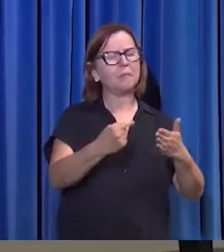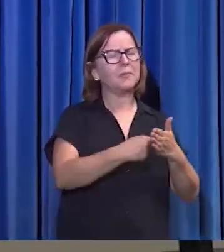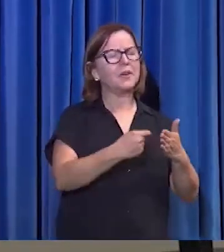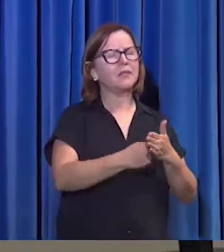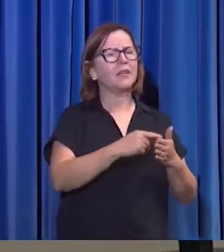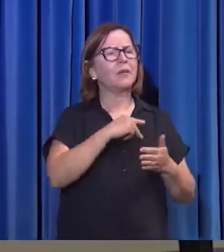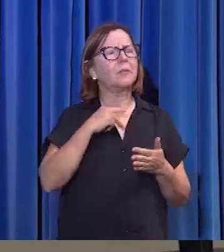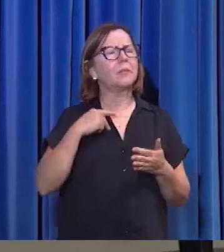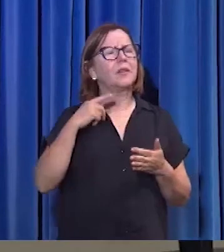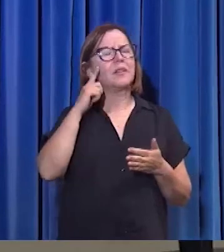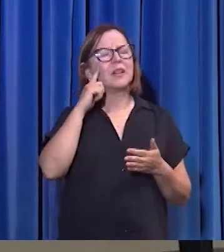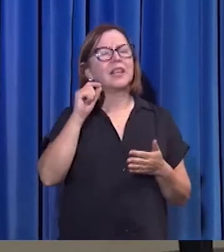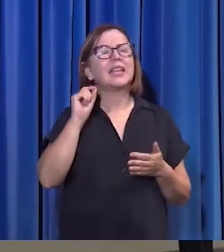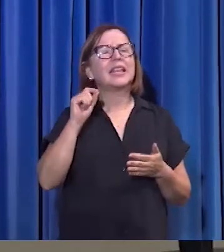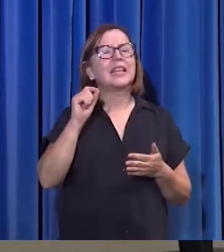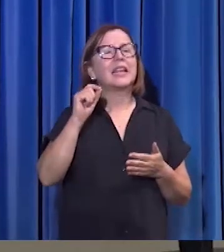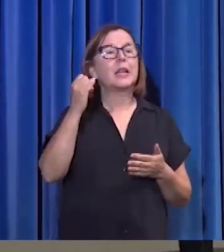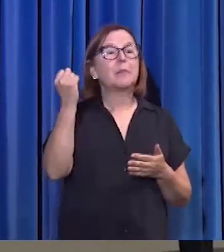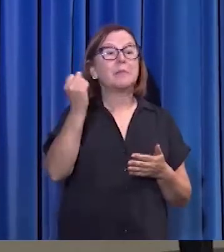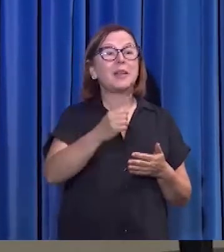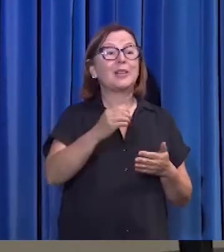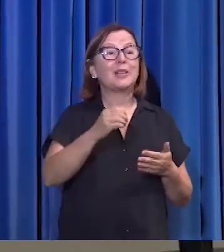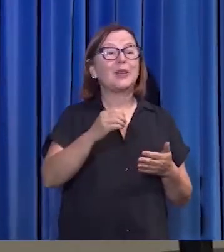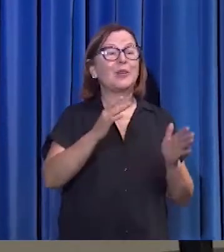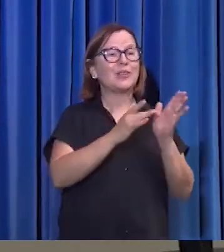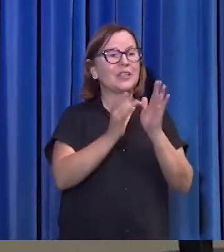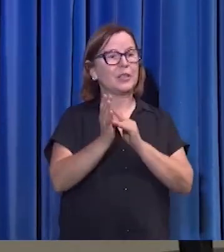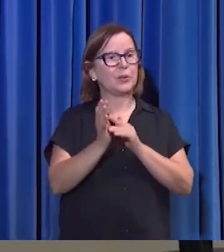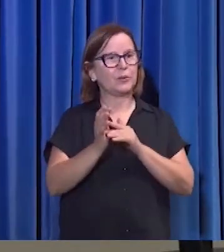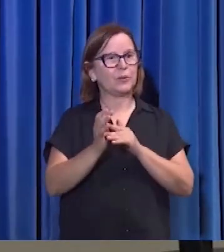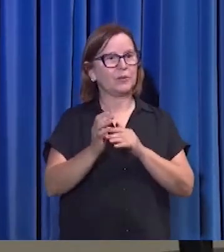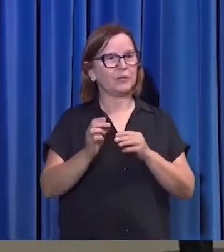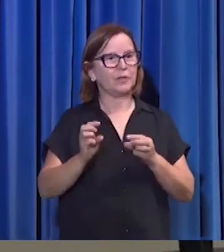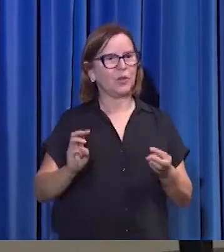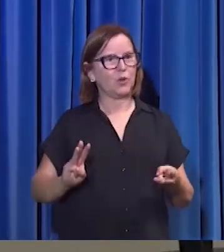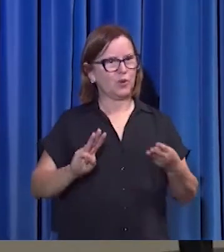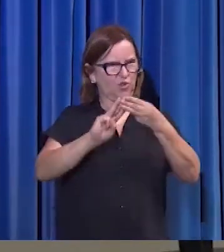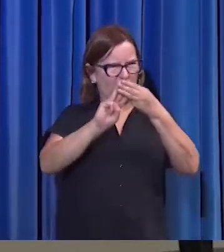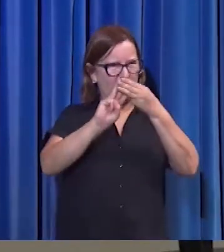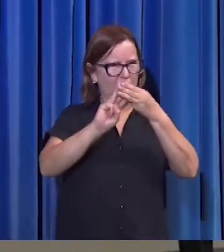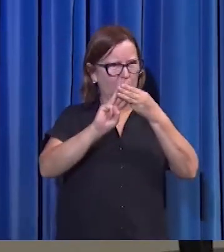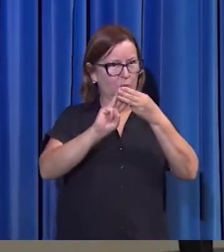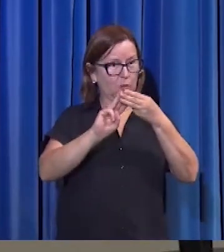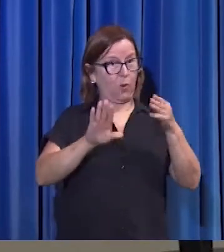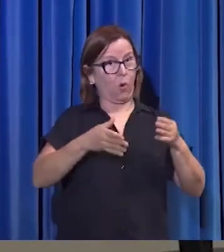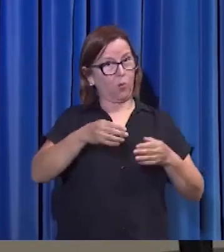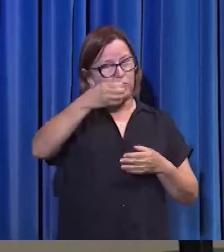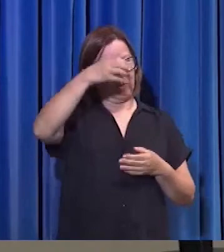Jesus? Foram os judeus? Foram os romanos?